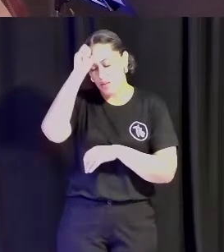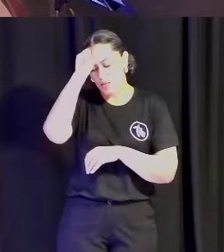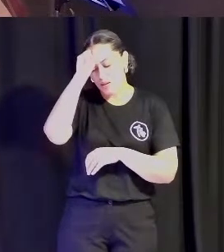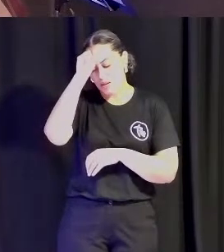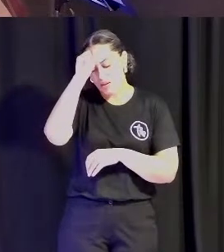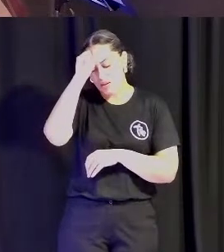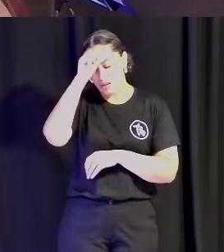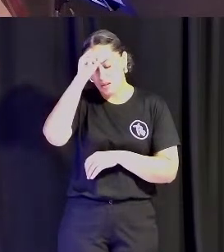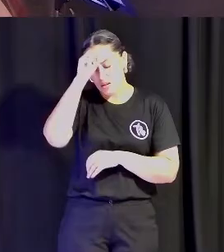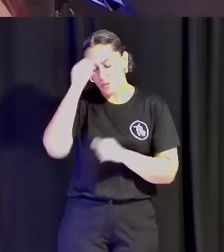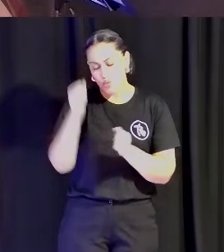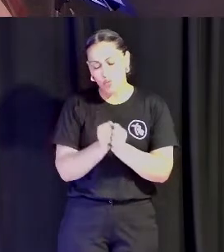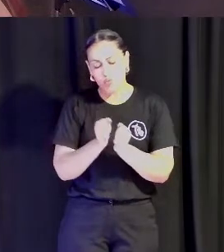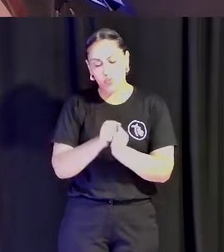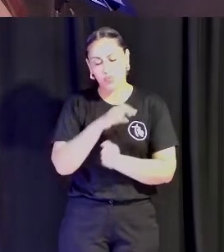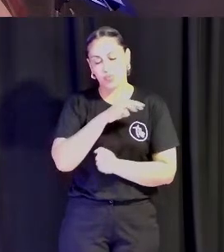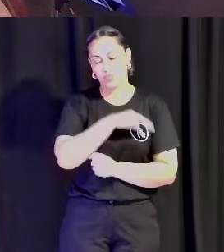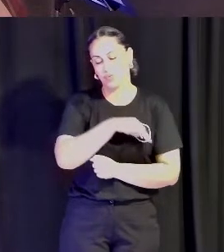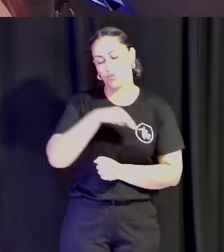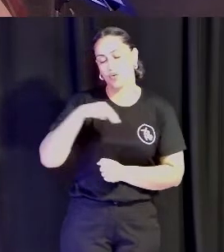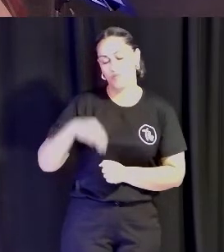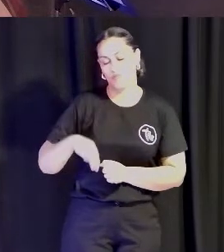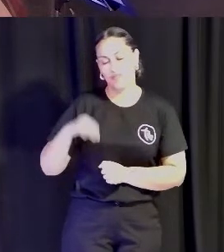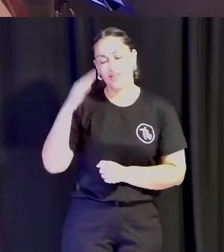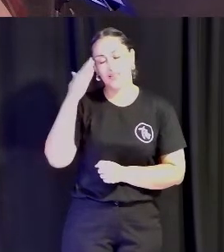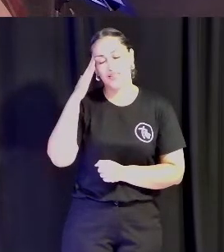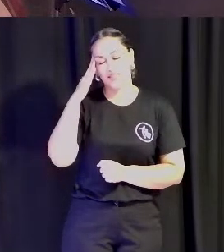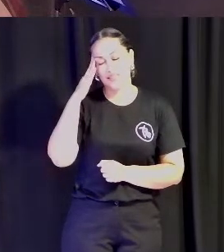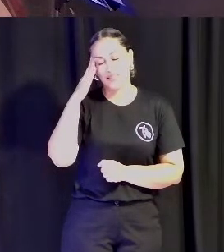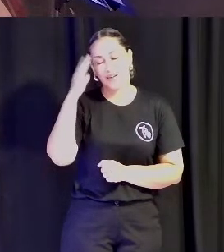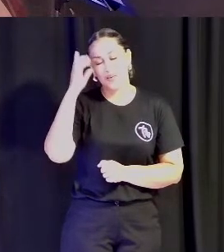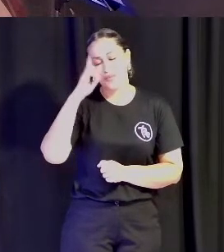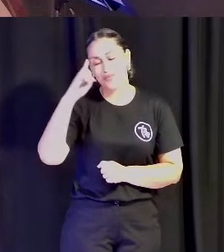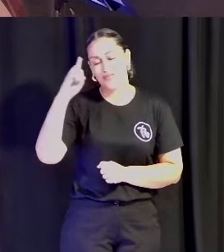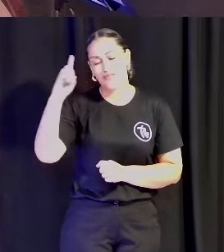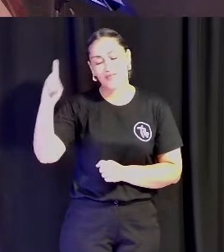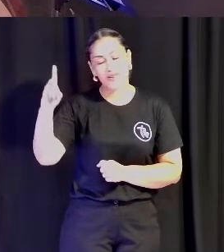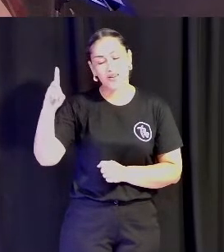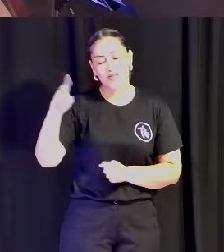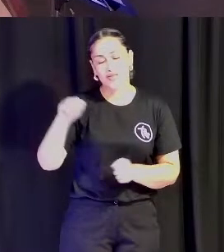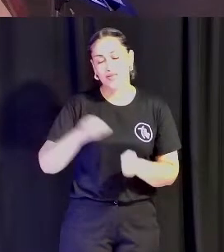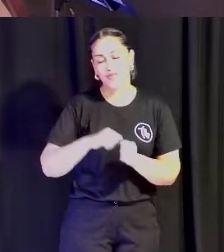Sabe, meus irmãos, Deus está fazendo algo lindo na vida de vocês.